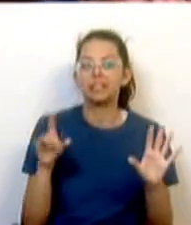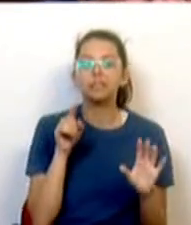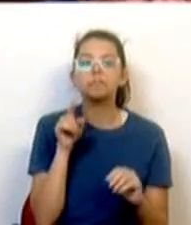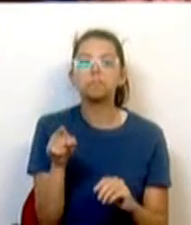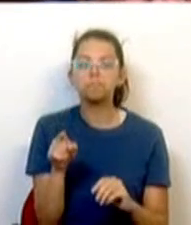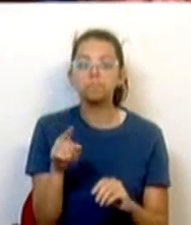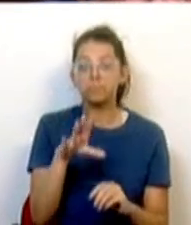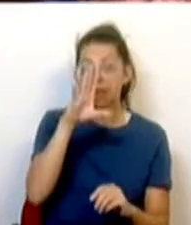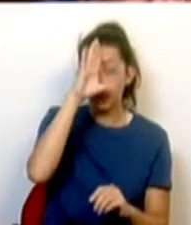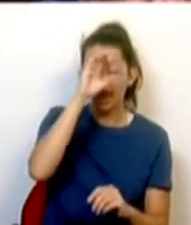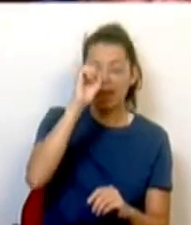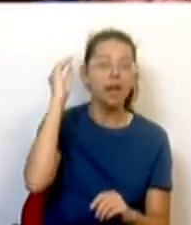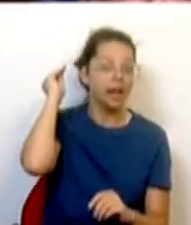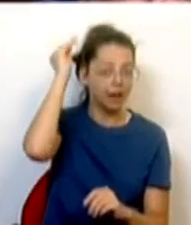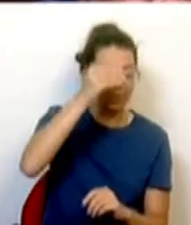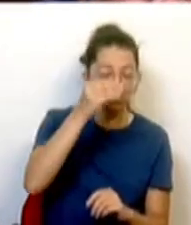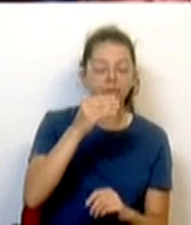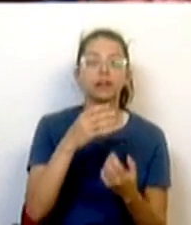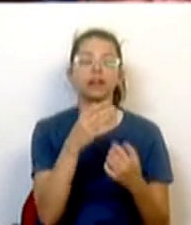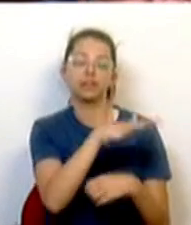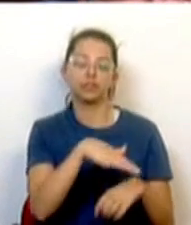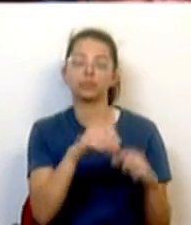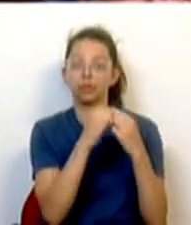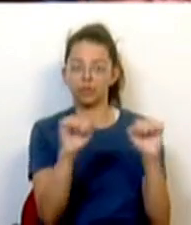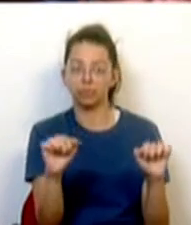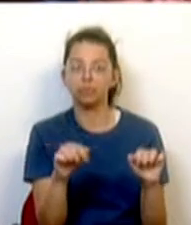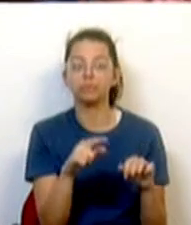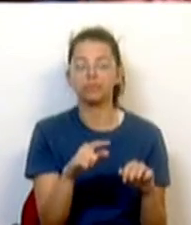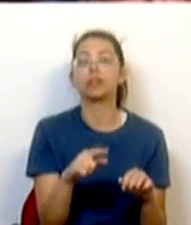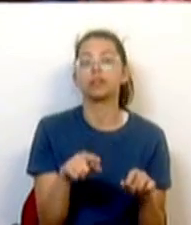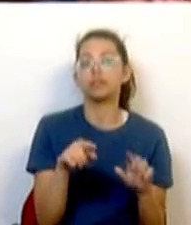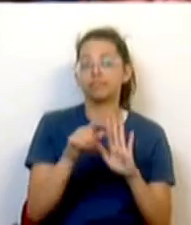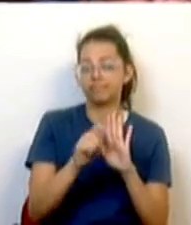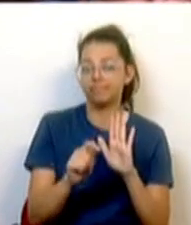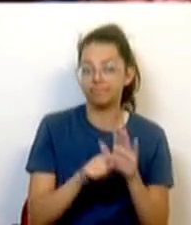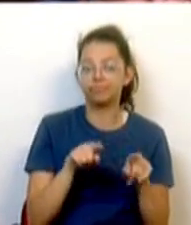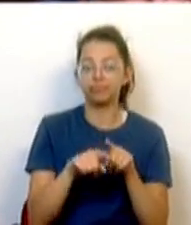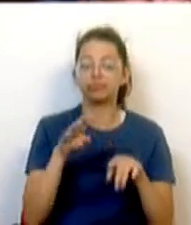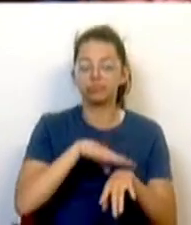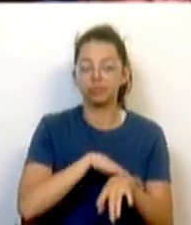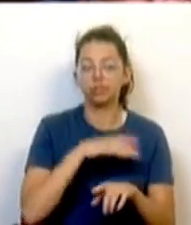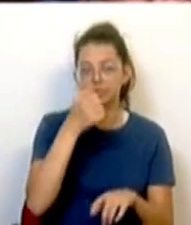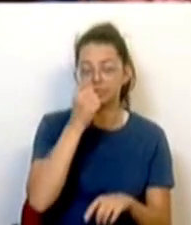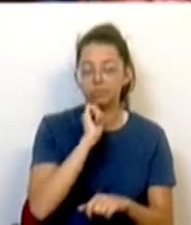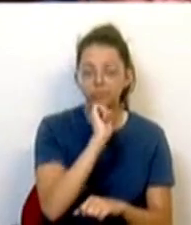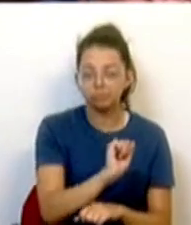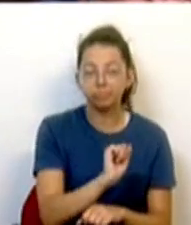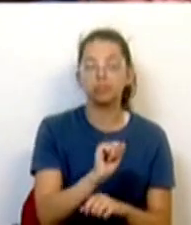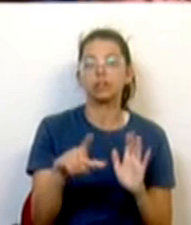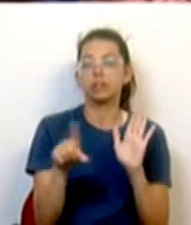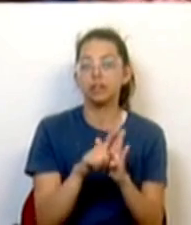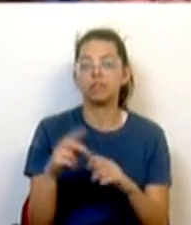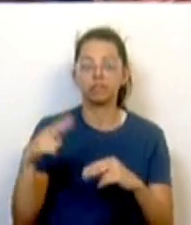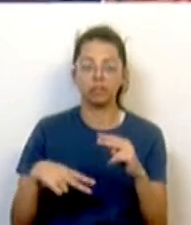a República e as regiões autónomas. Está definido no Estatuto Político-Administrativo da Região e os seus recursos estão definidos na Lei de